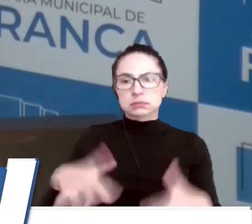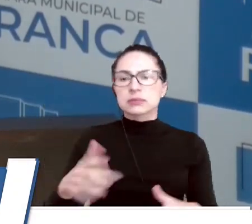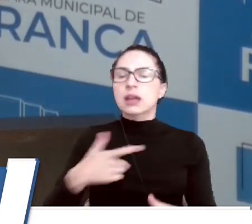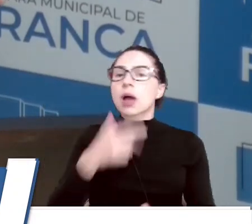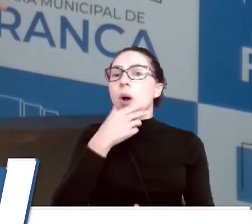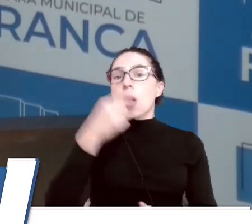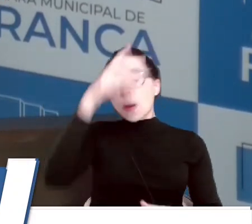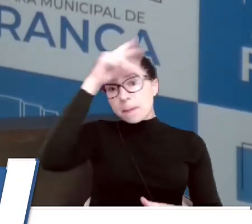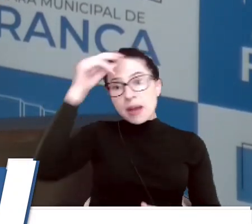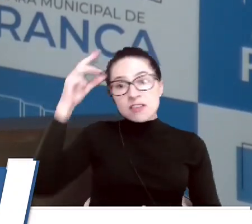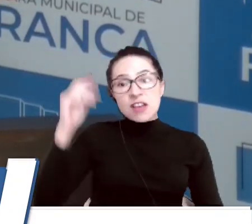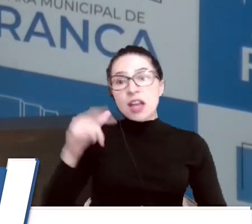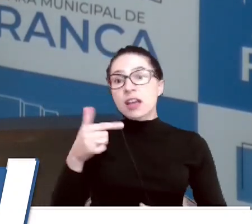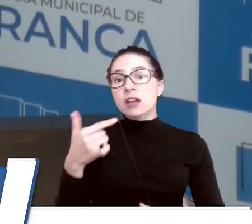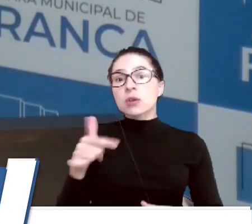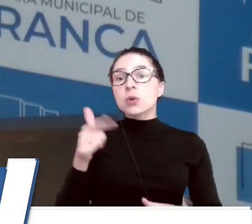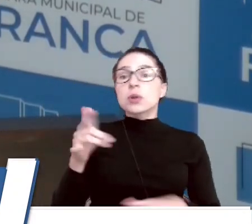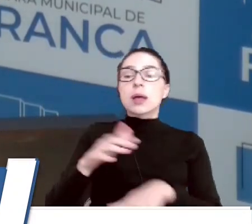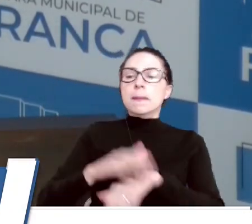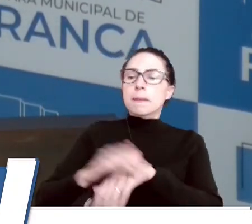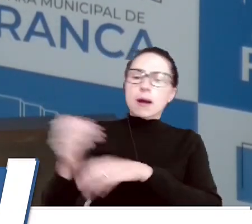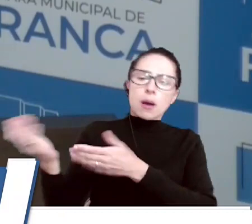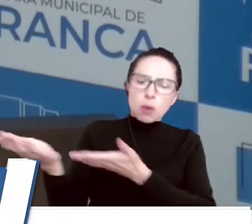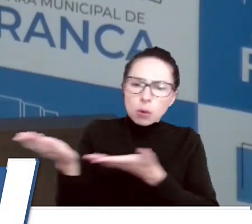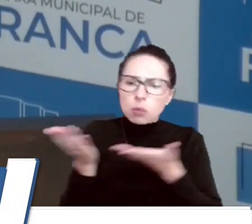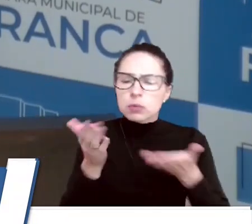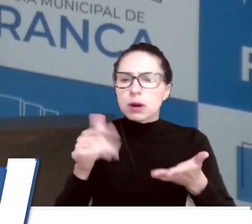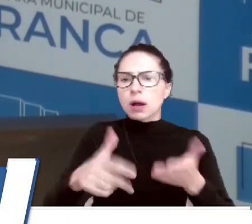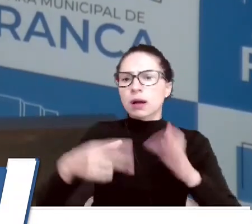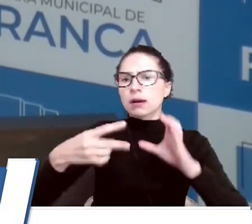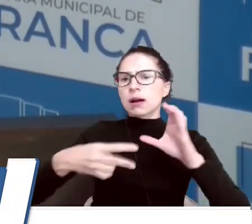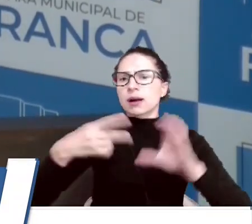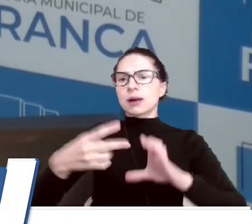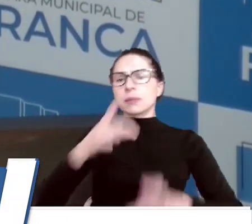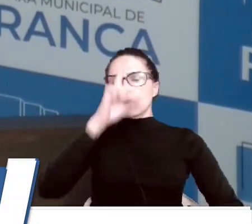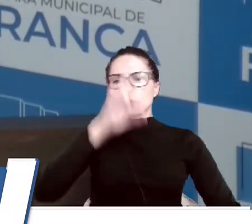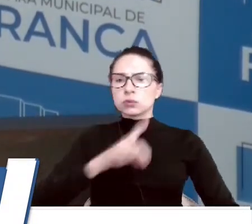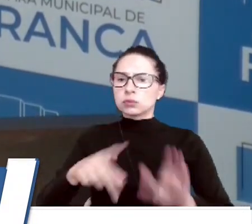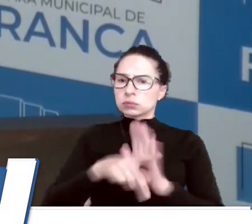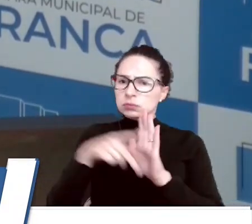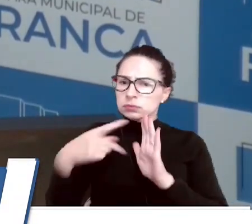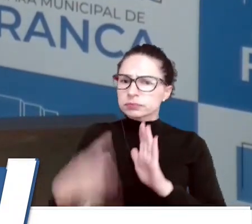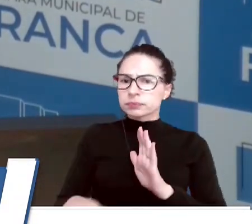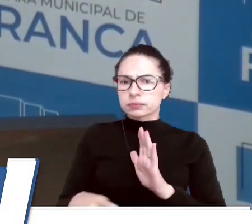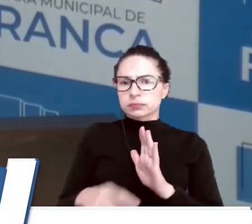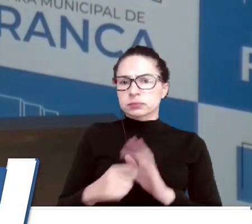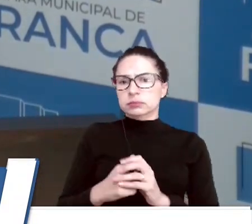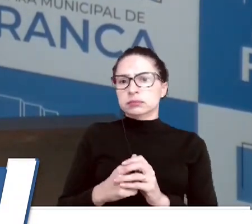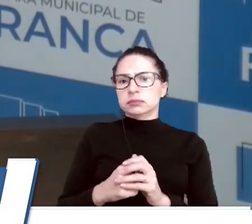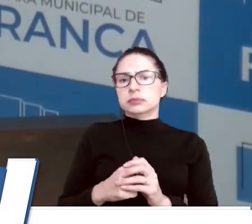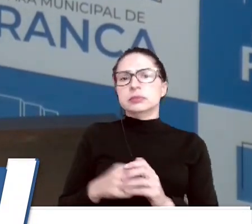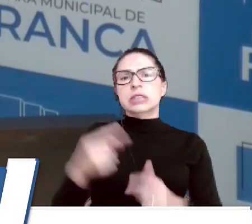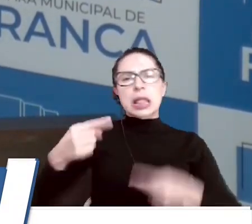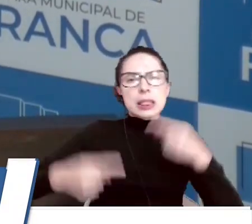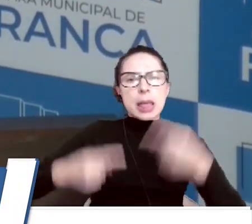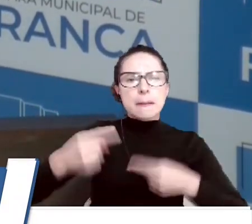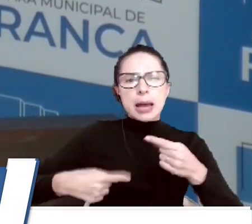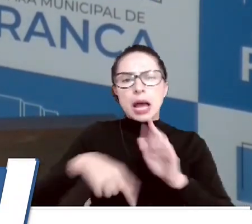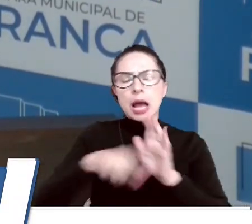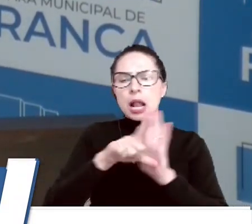prefeito não tem trazido a essa Casa de Leis o direito que é dela. Discutir uma lei que está em